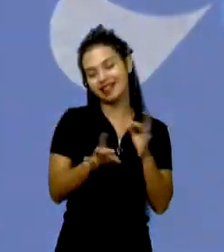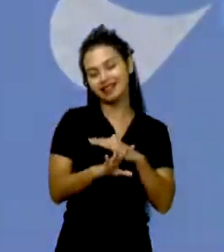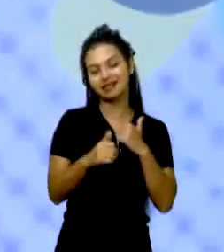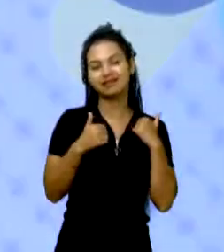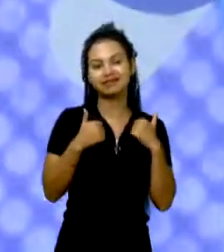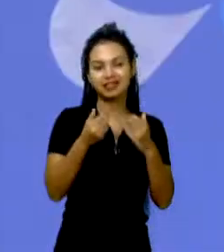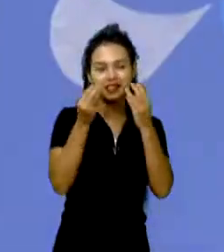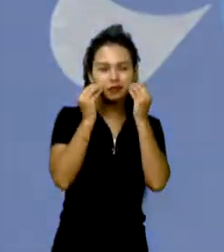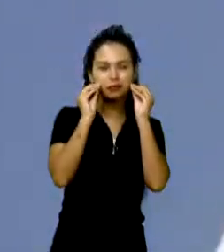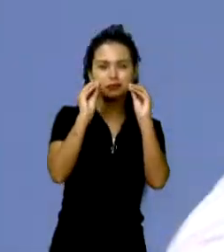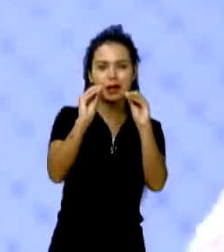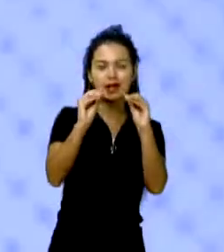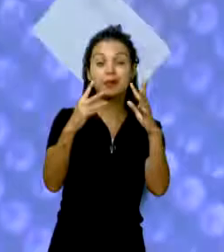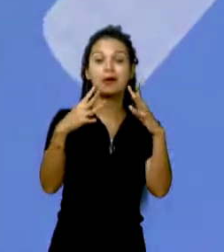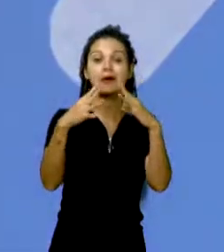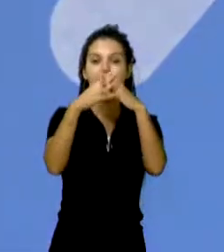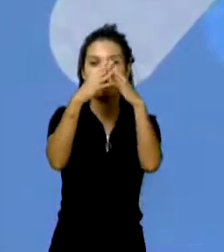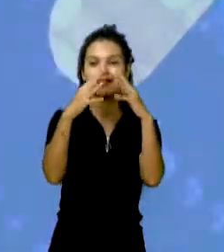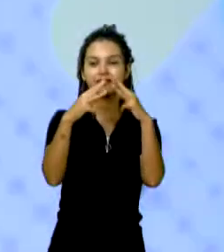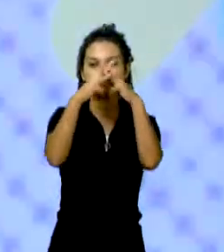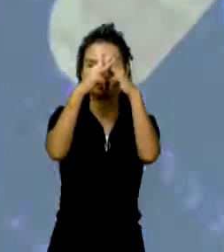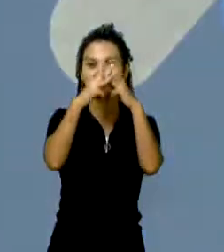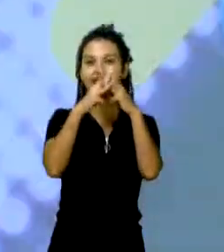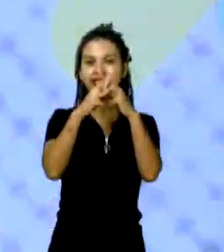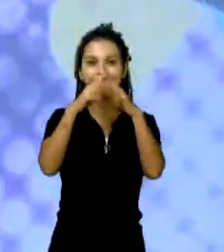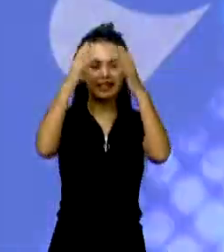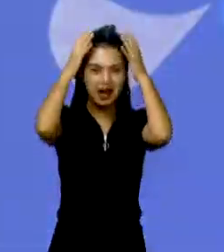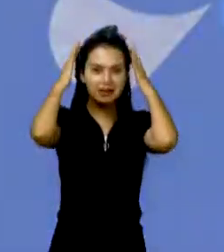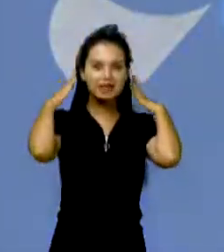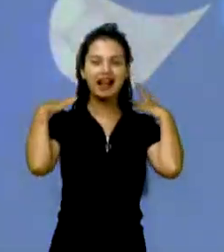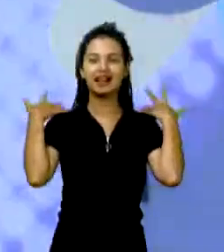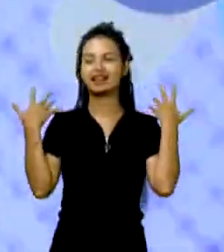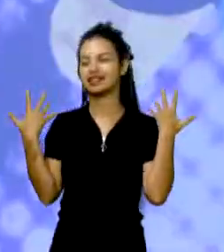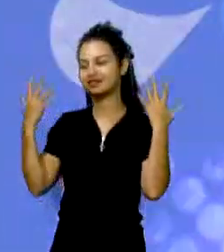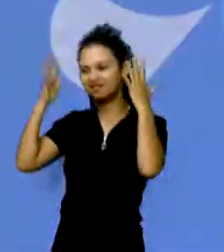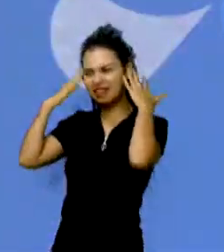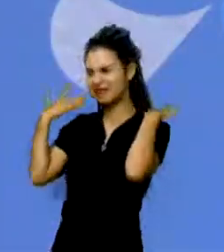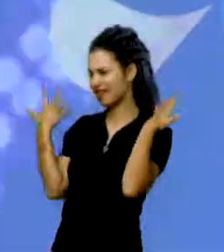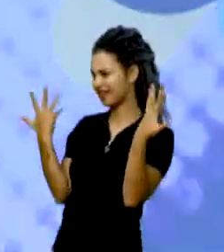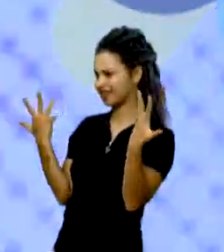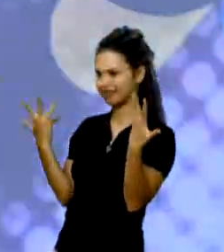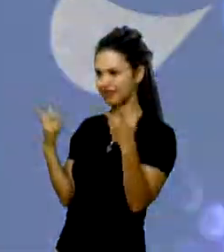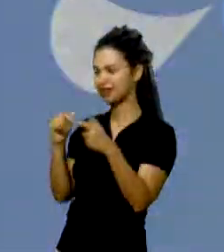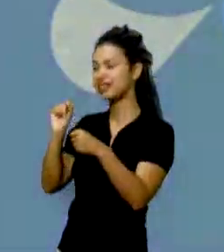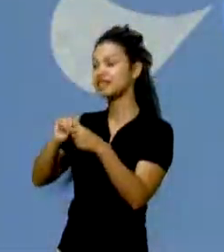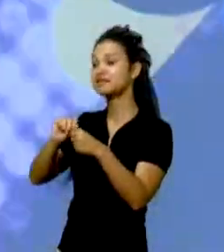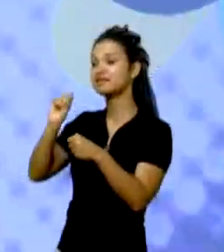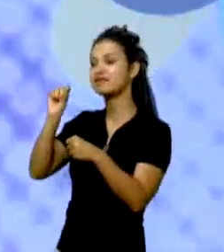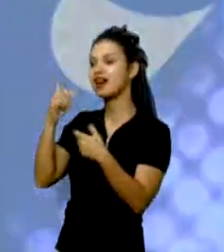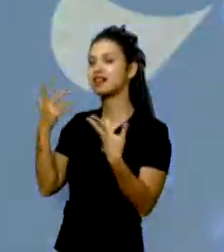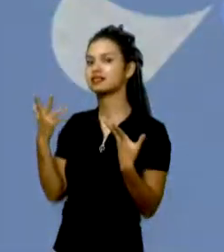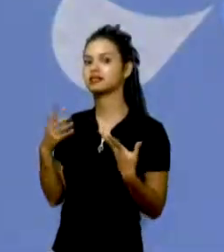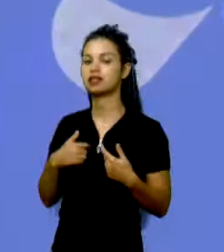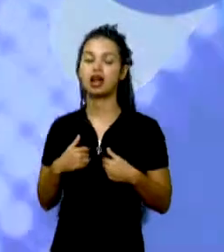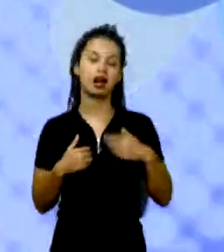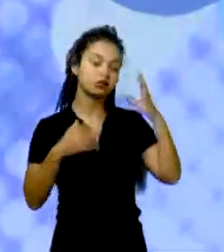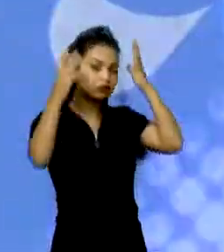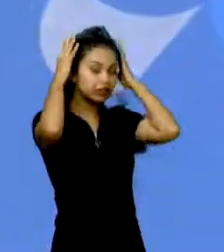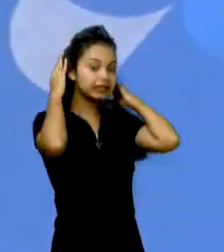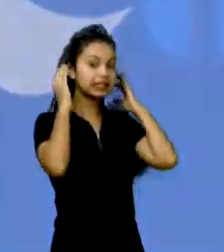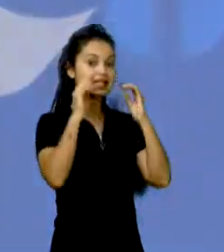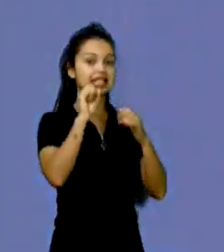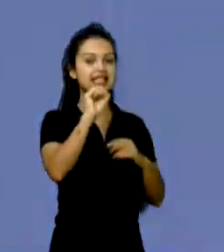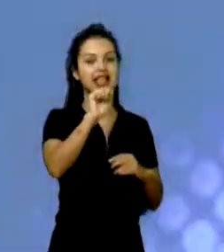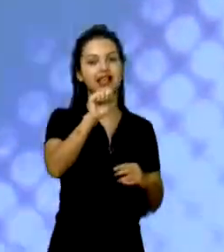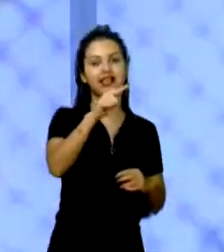também pra galera da Coab. Aí o cabelão, amo vocês. Tudo. E o cabelo, quem faz? É, eu fiz no salão Lu